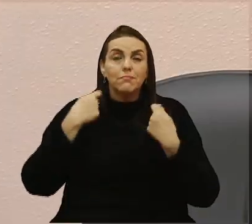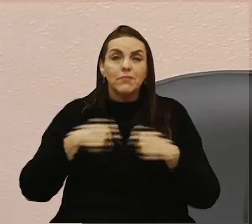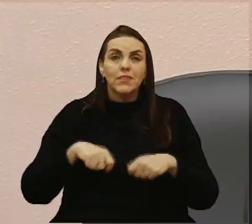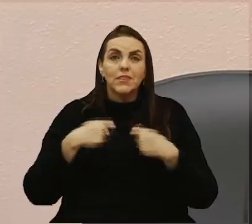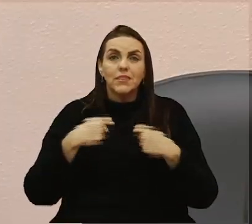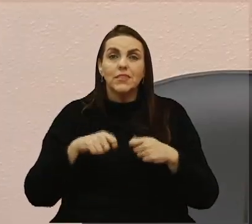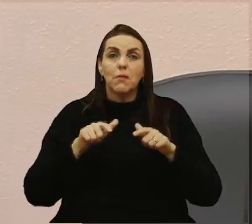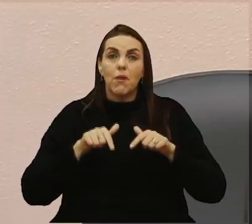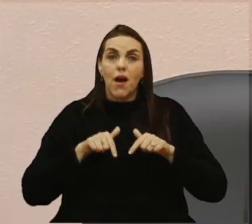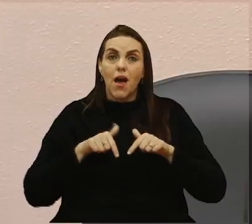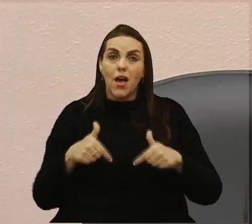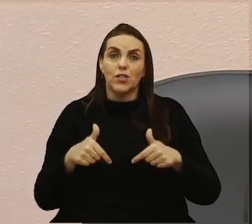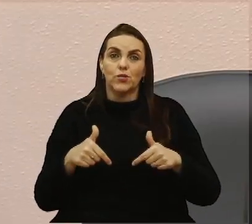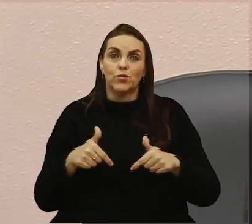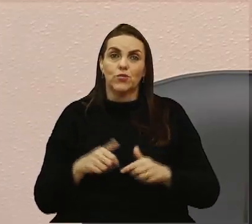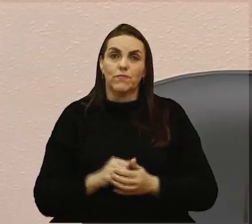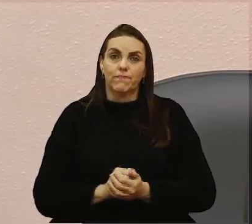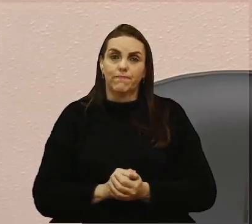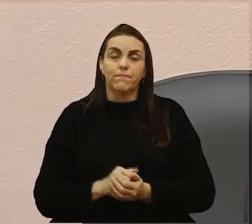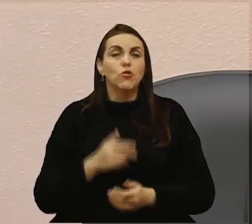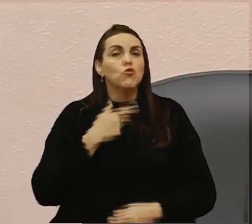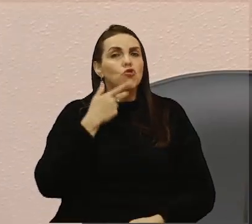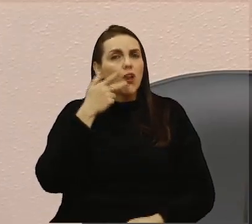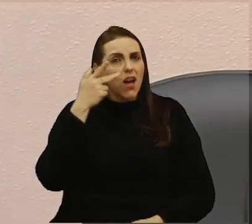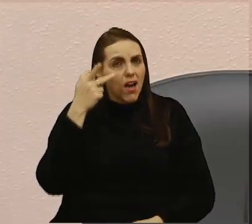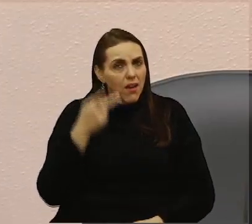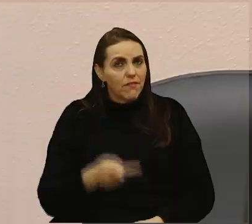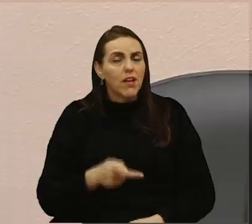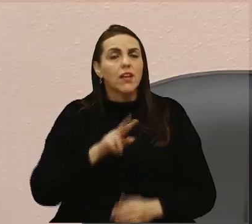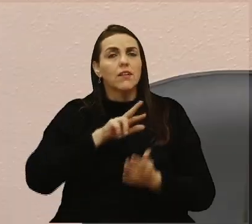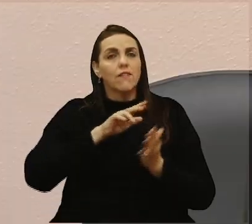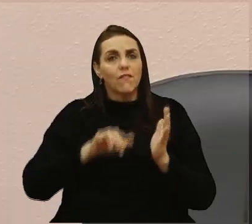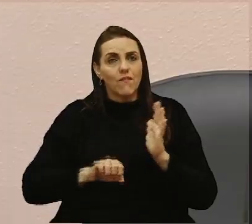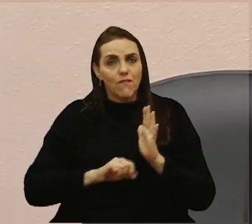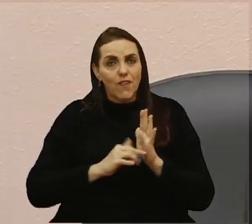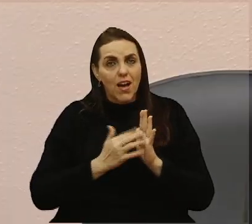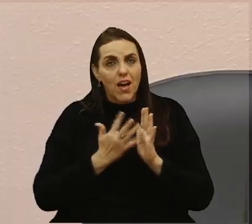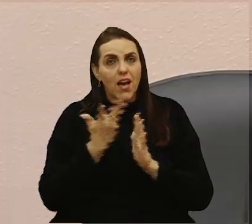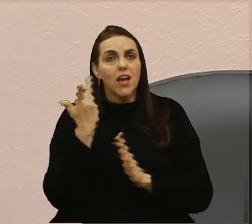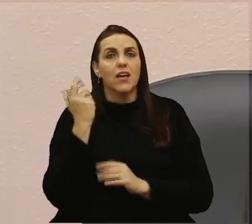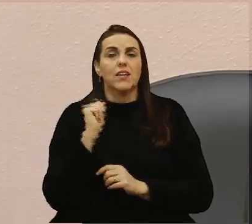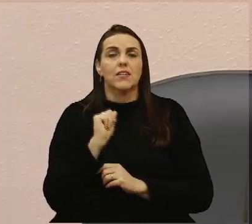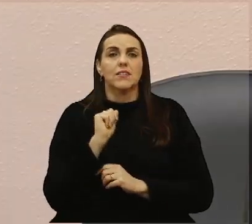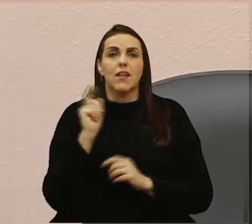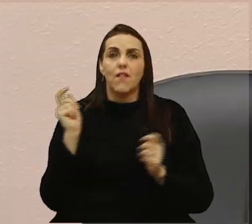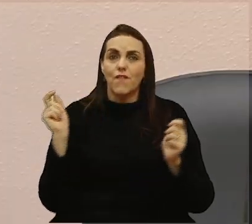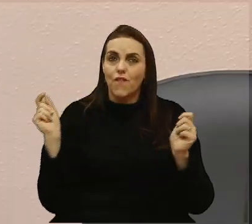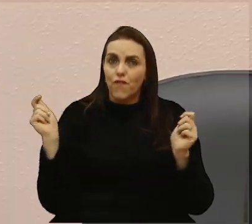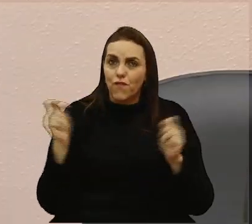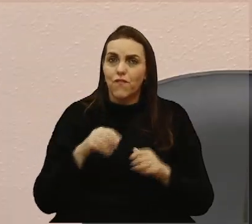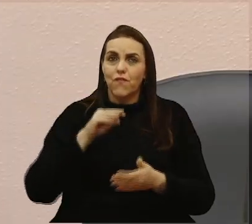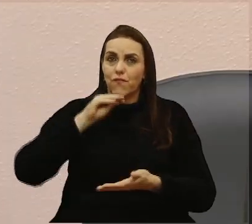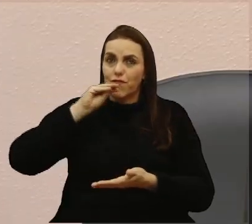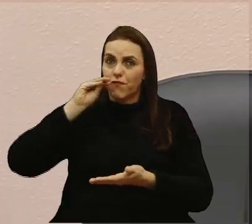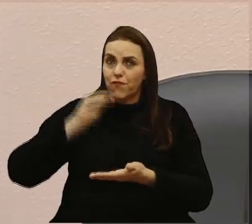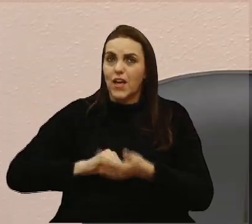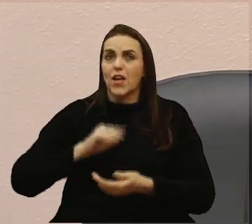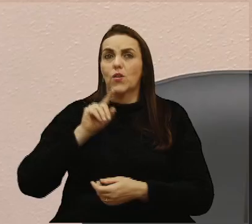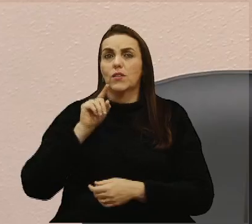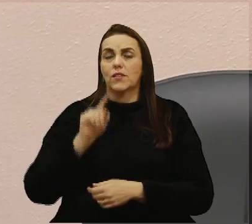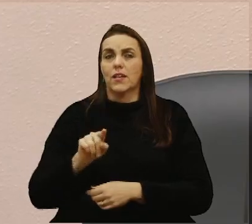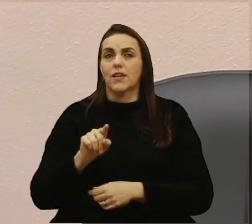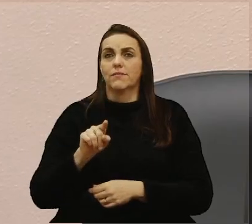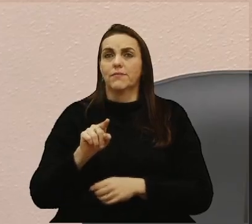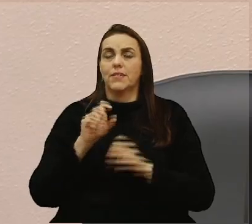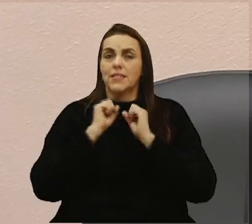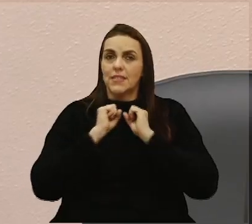de atitudes. Eu já falei isso várias vezes. A incompetência da gestão da Secretaria